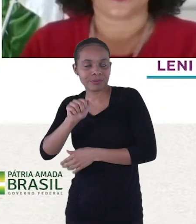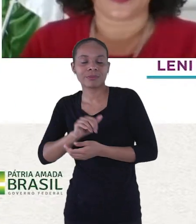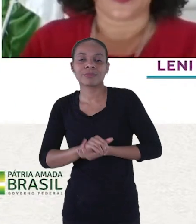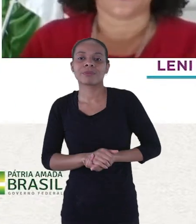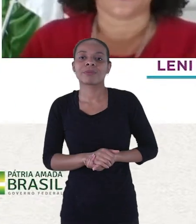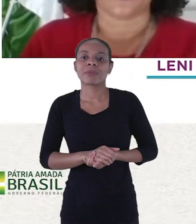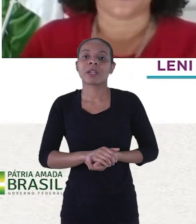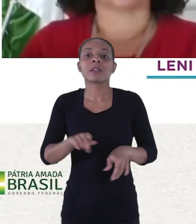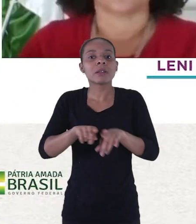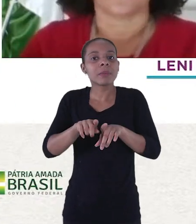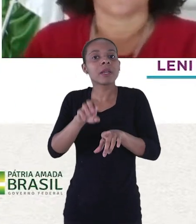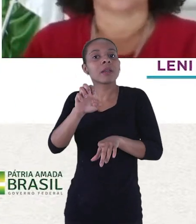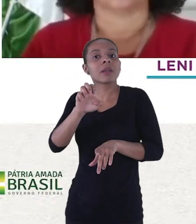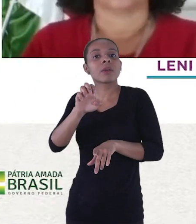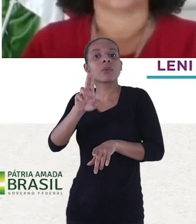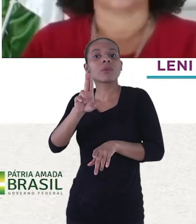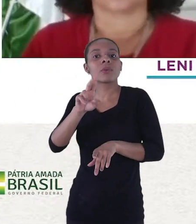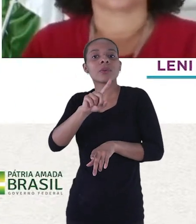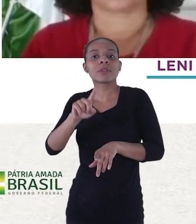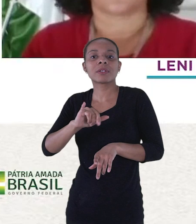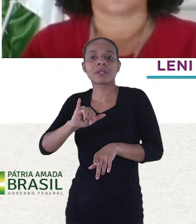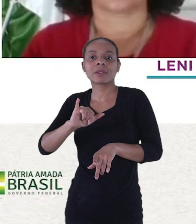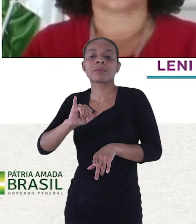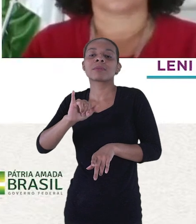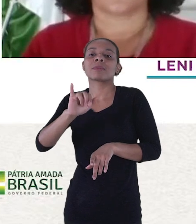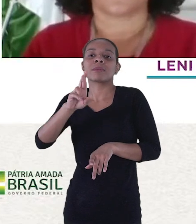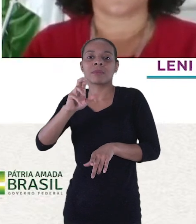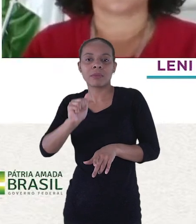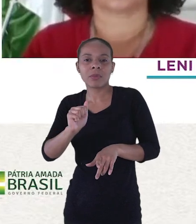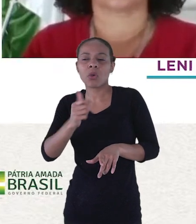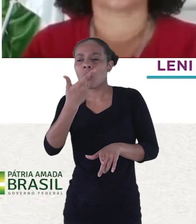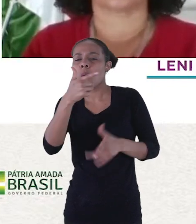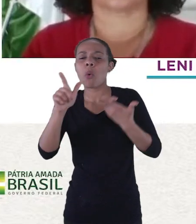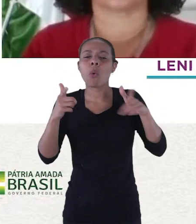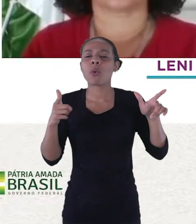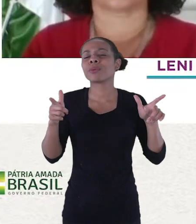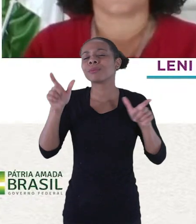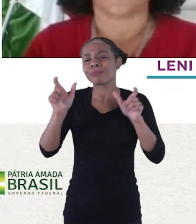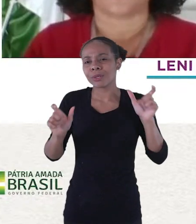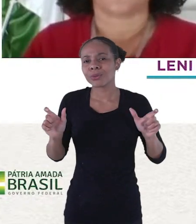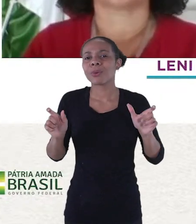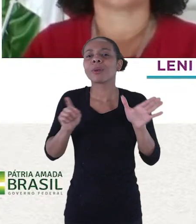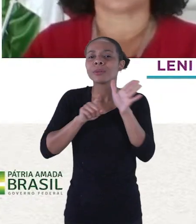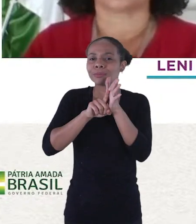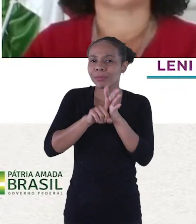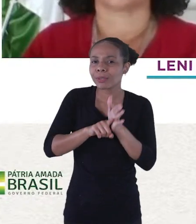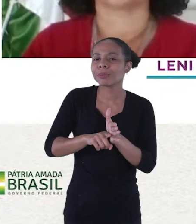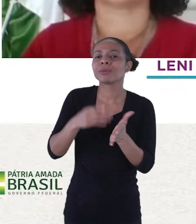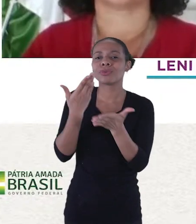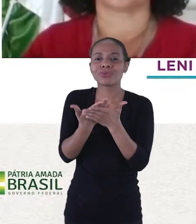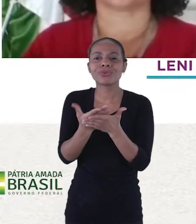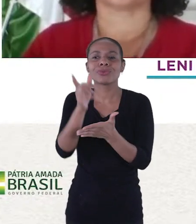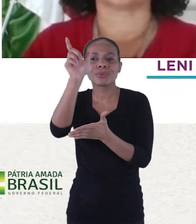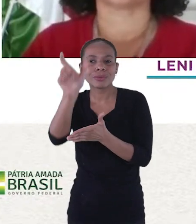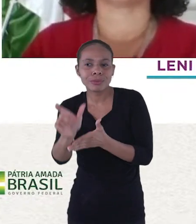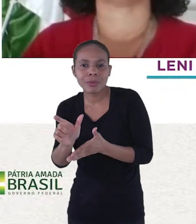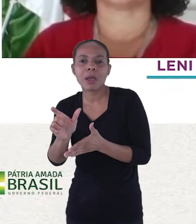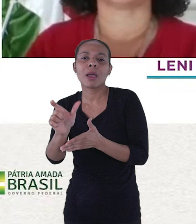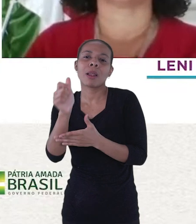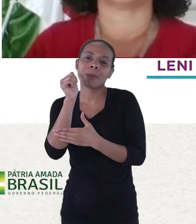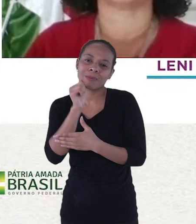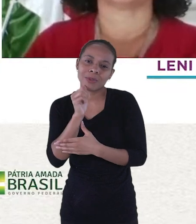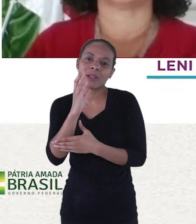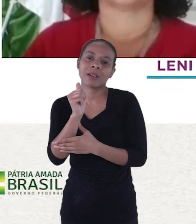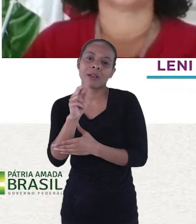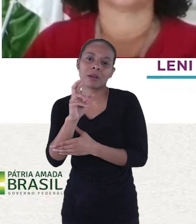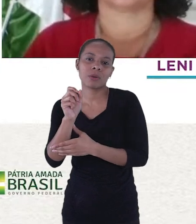enfim, também esteja aqui, e outras pessoas que estudam Carolina, e com contradições também sobre nossos estudos.